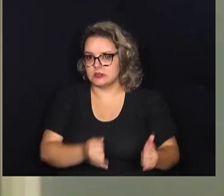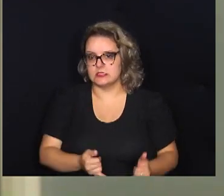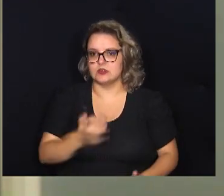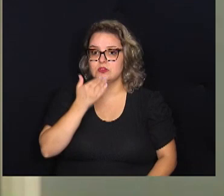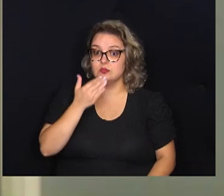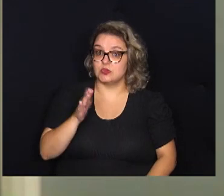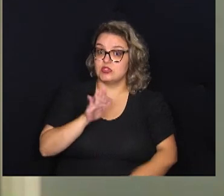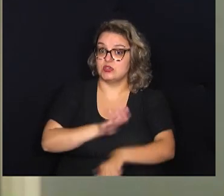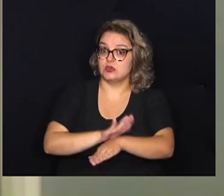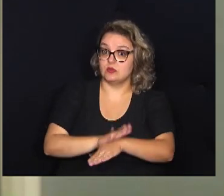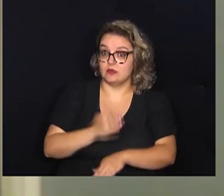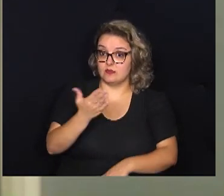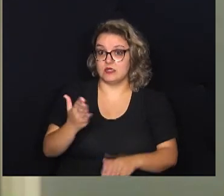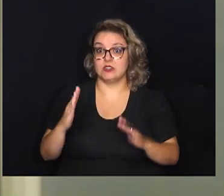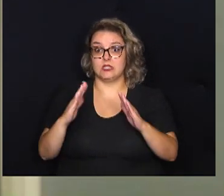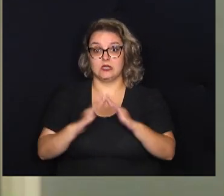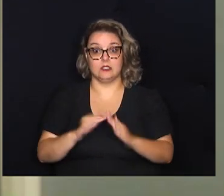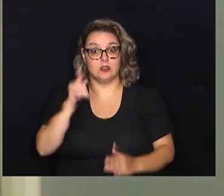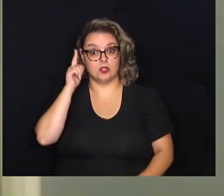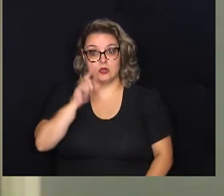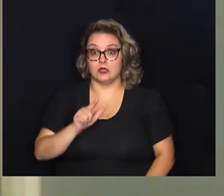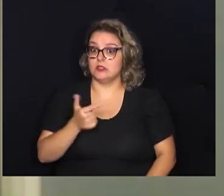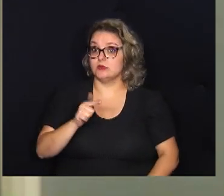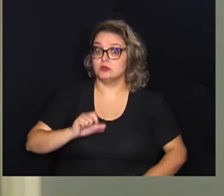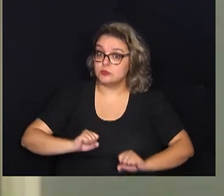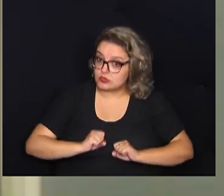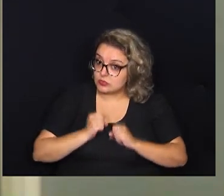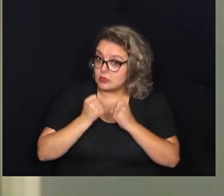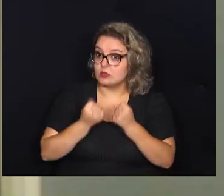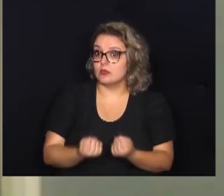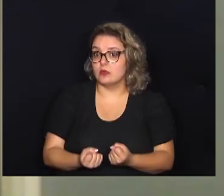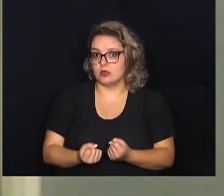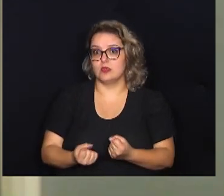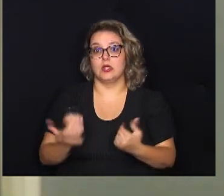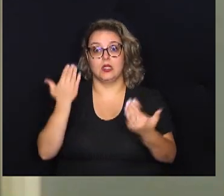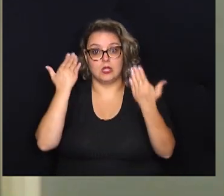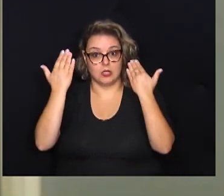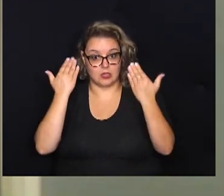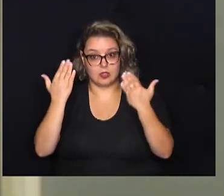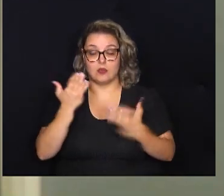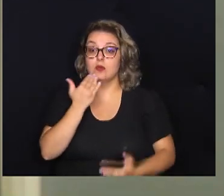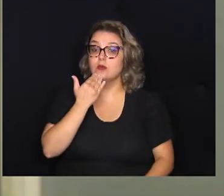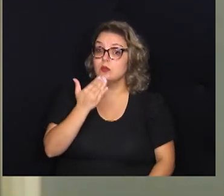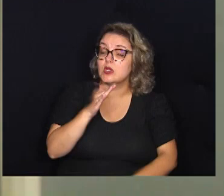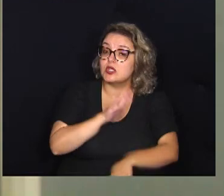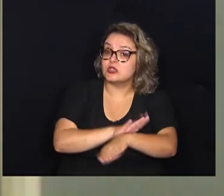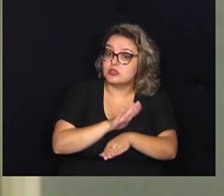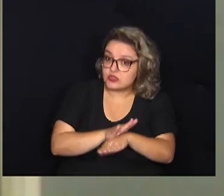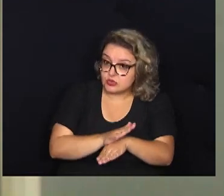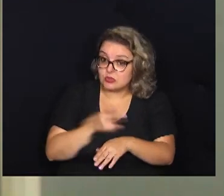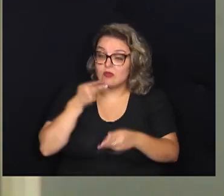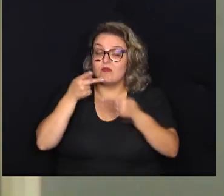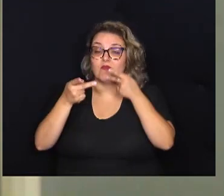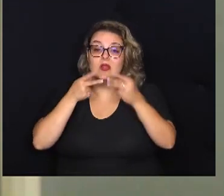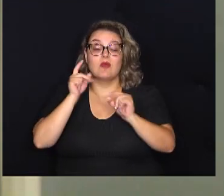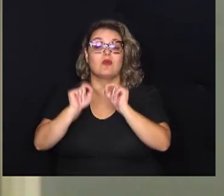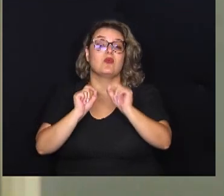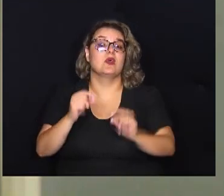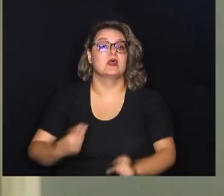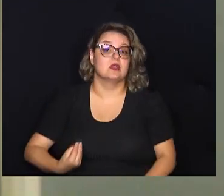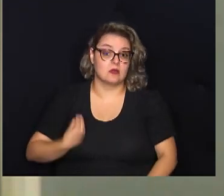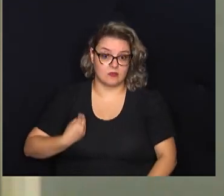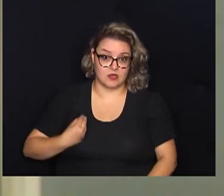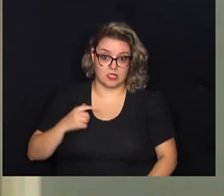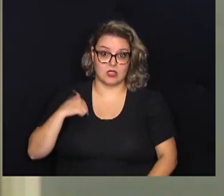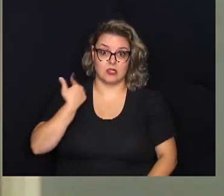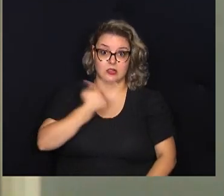em casa não consegue, não tem forças nem psicológicas de pedir uma ajuda, de falar o que está passando,